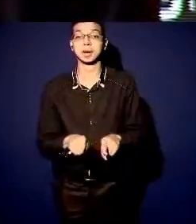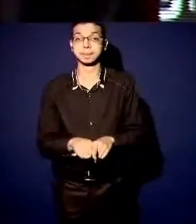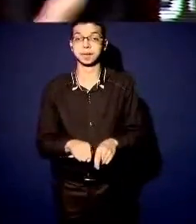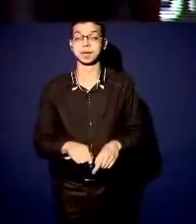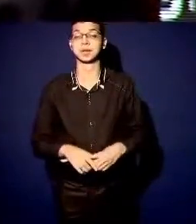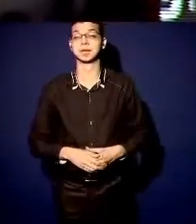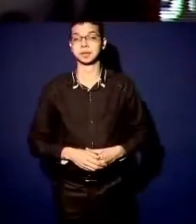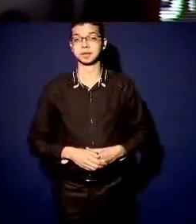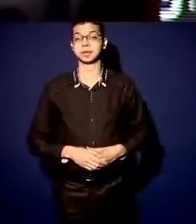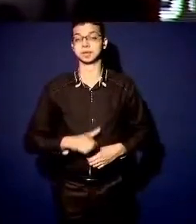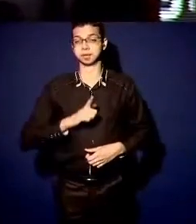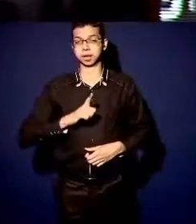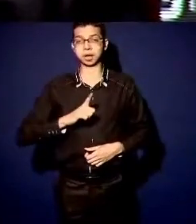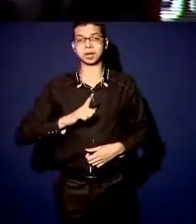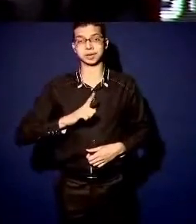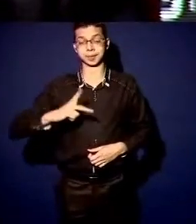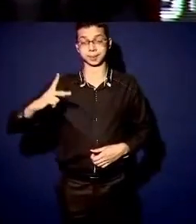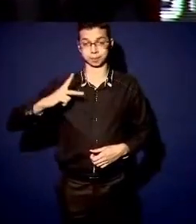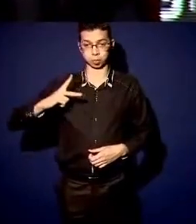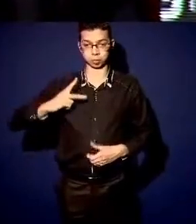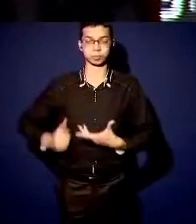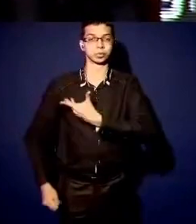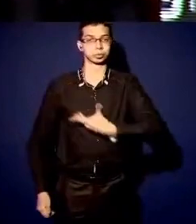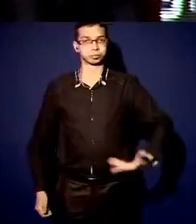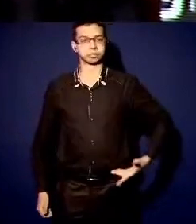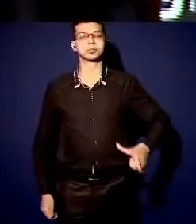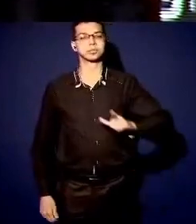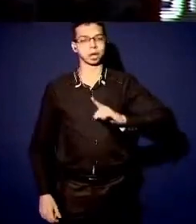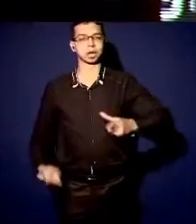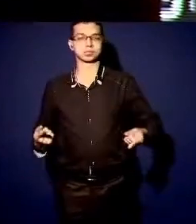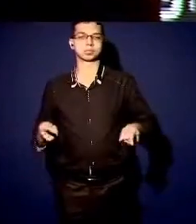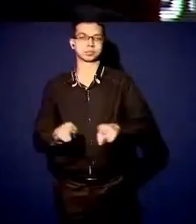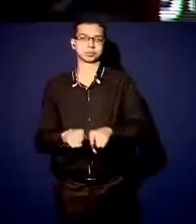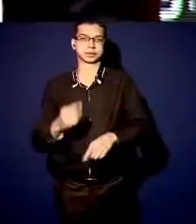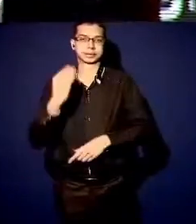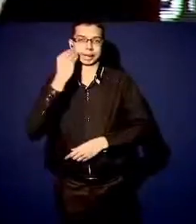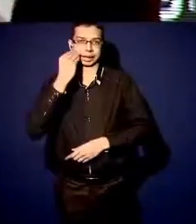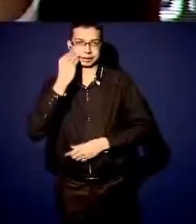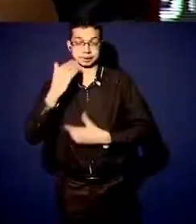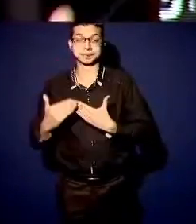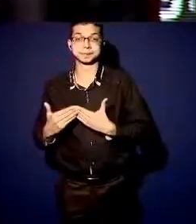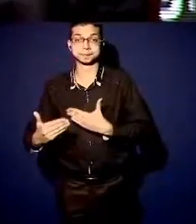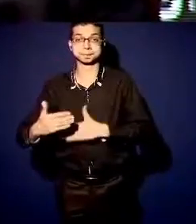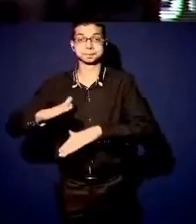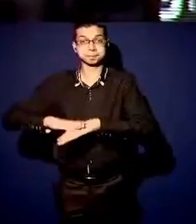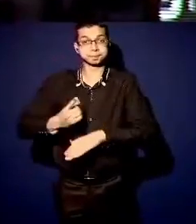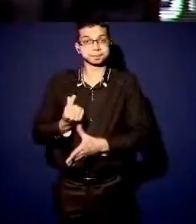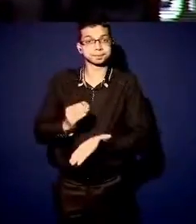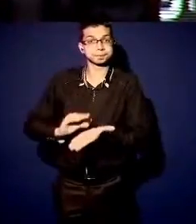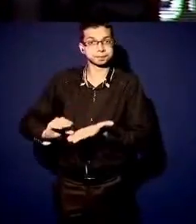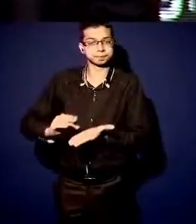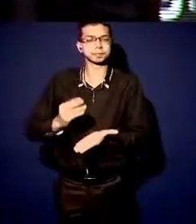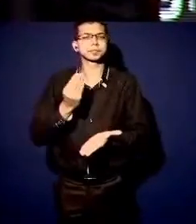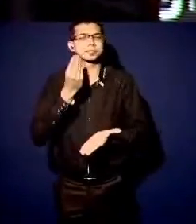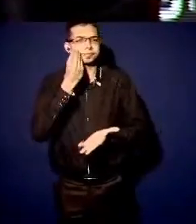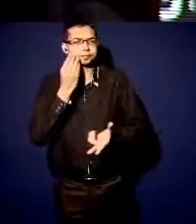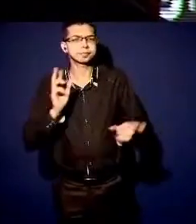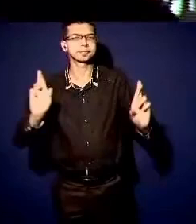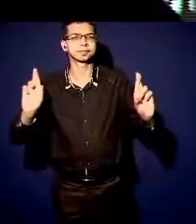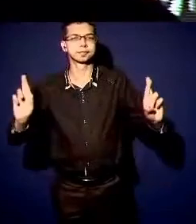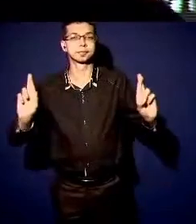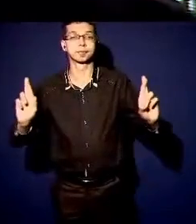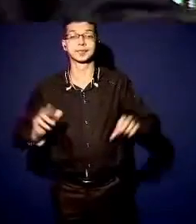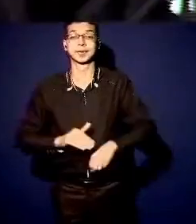públicos e privados para essa função nós temos a expectativa de que esses recursos se alarguem e